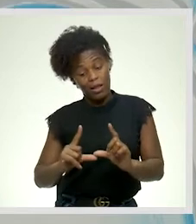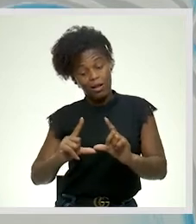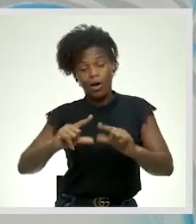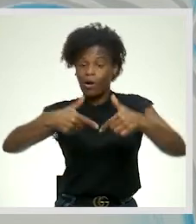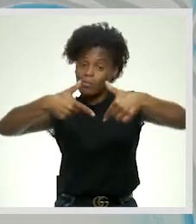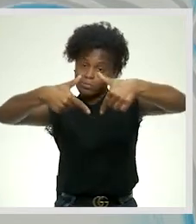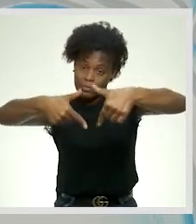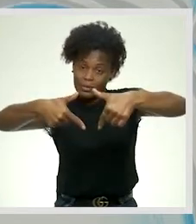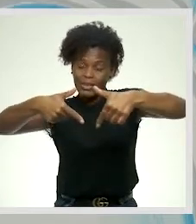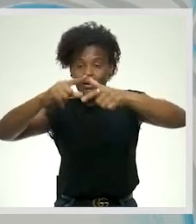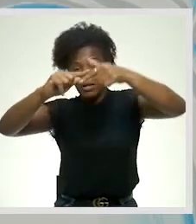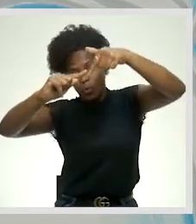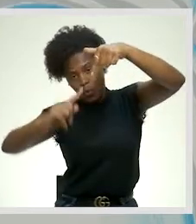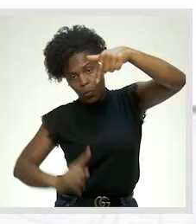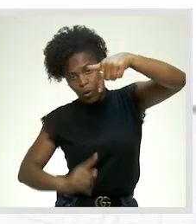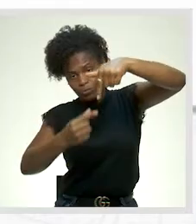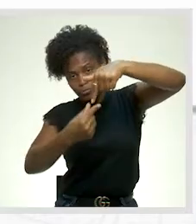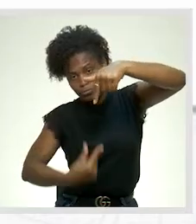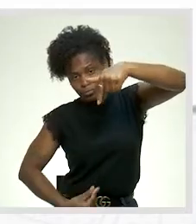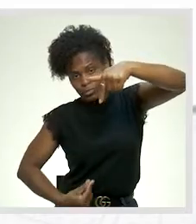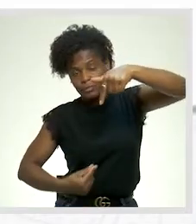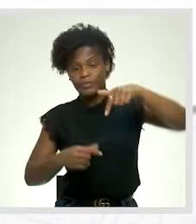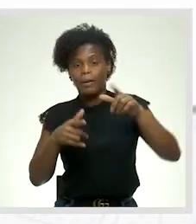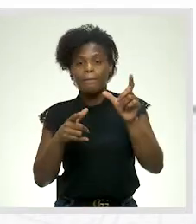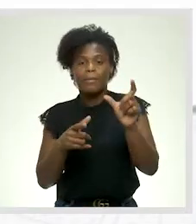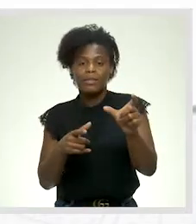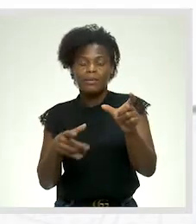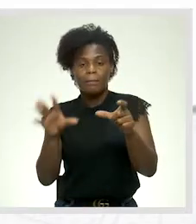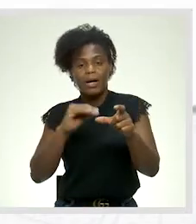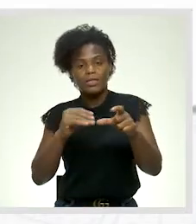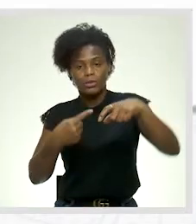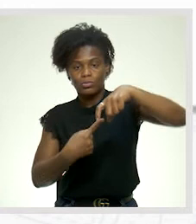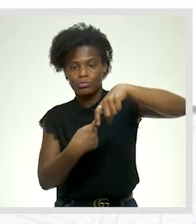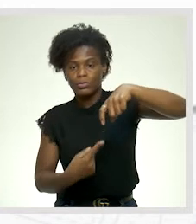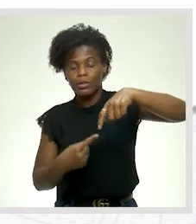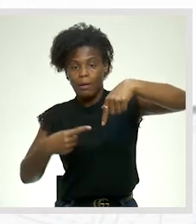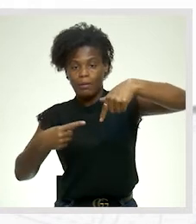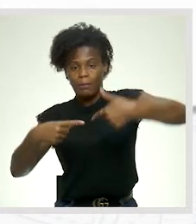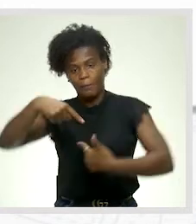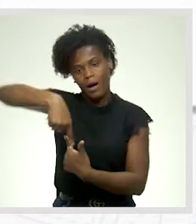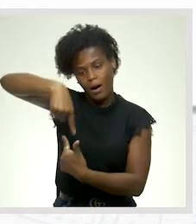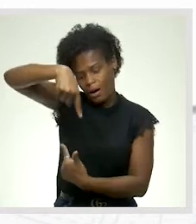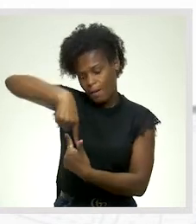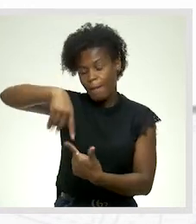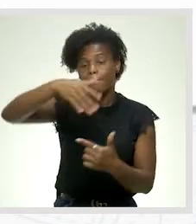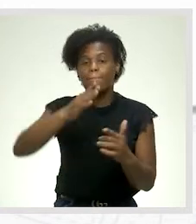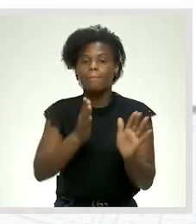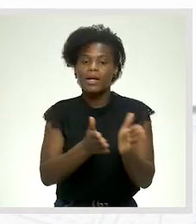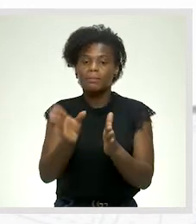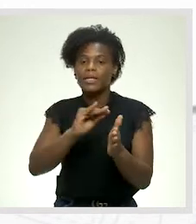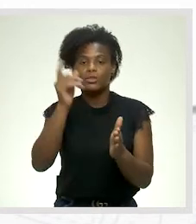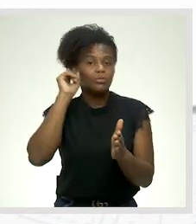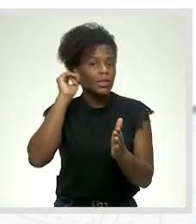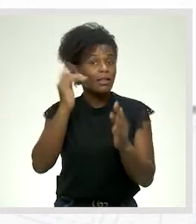a seta também está de cabeça para baixo. Então, a parte mais importante está lá em cima na base, e a parte menos importante